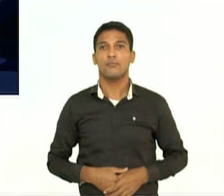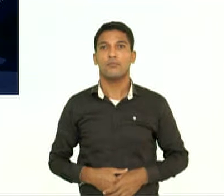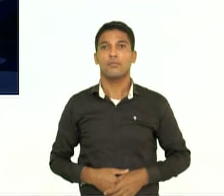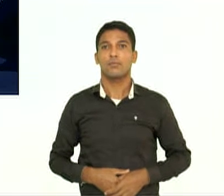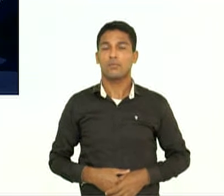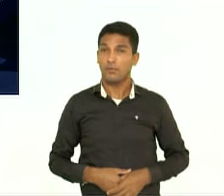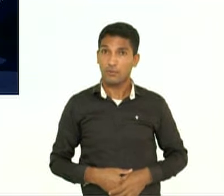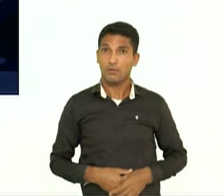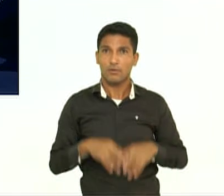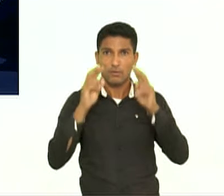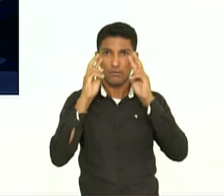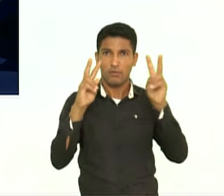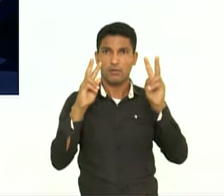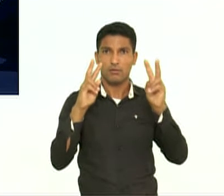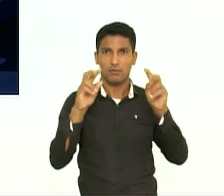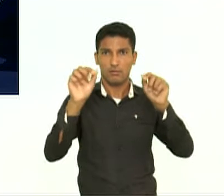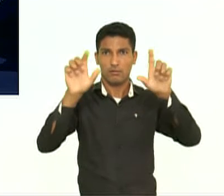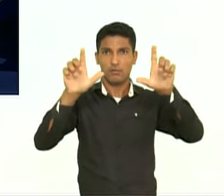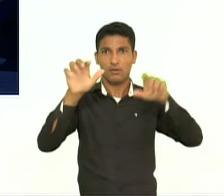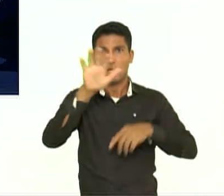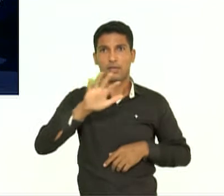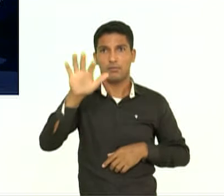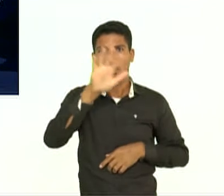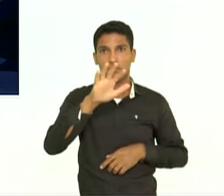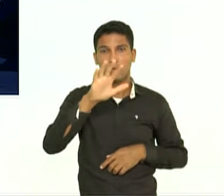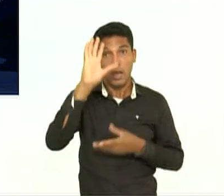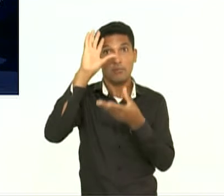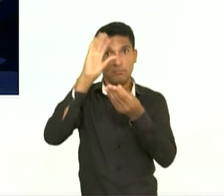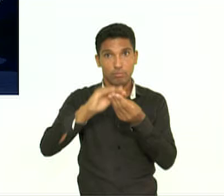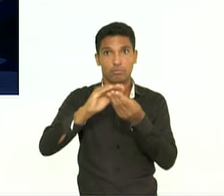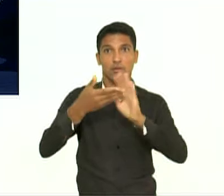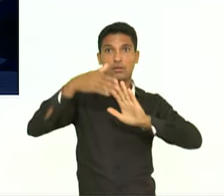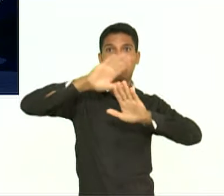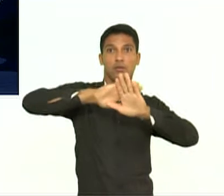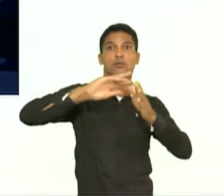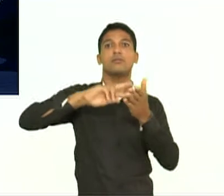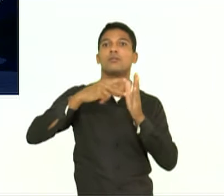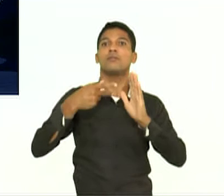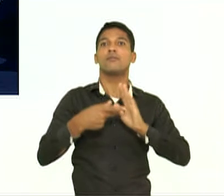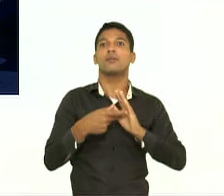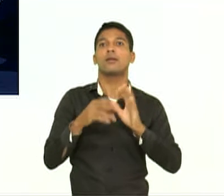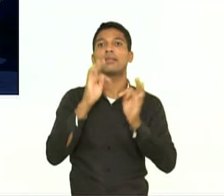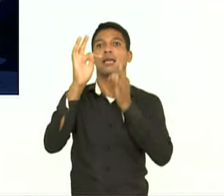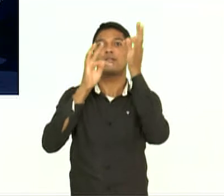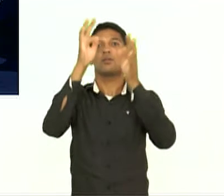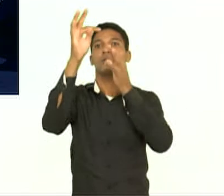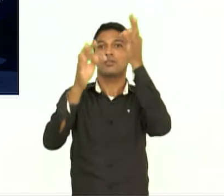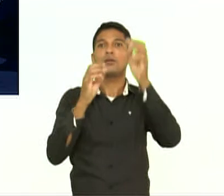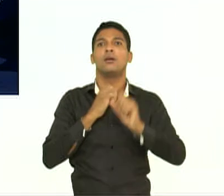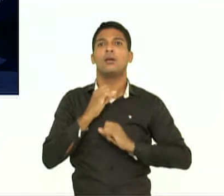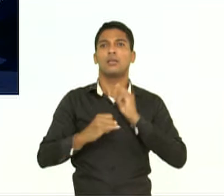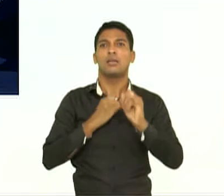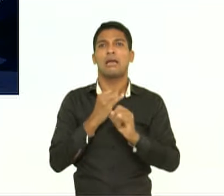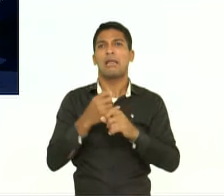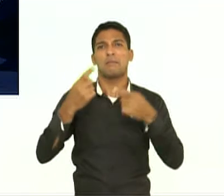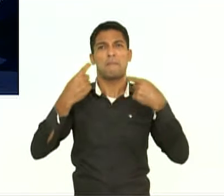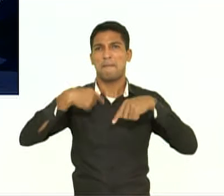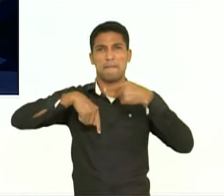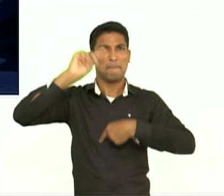ela resume bem, ela sintetiza isso muito bem para você. Repare então entre as várias ligações